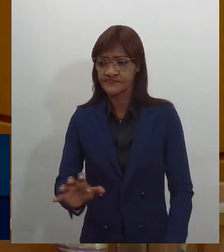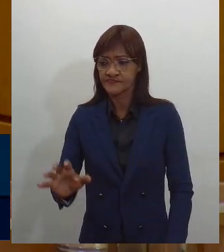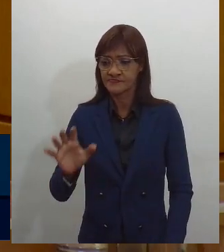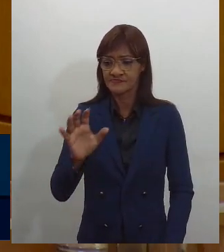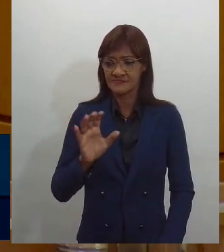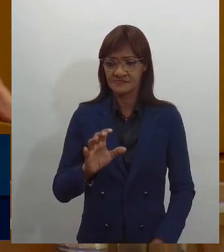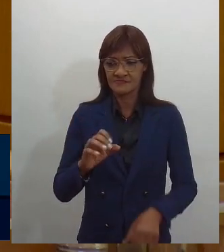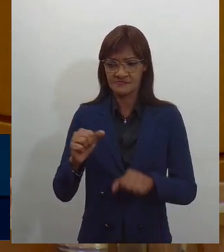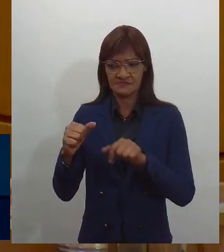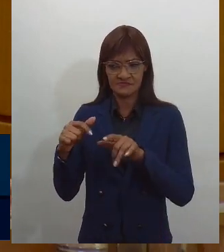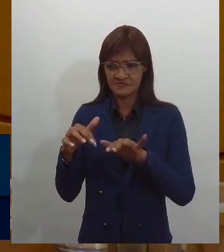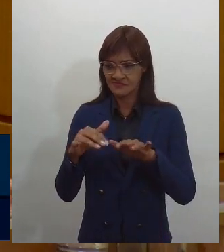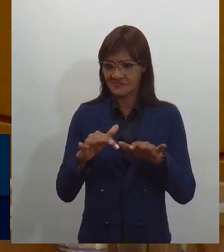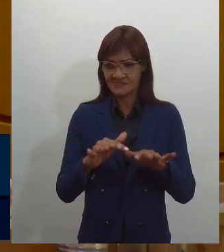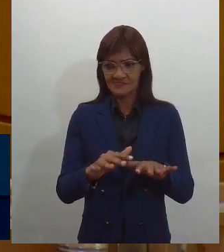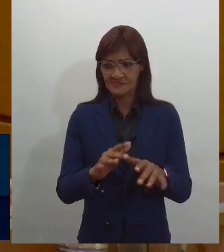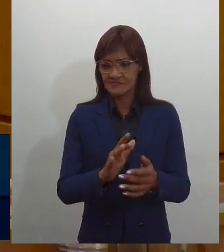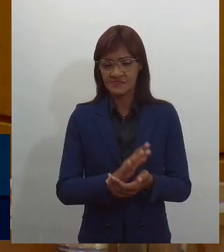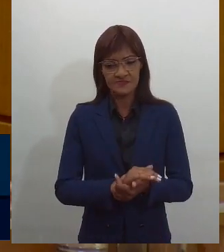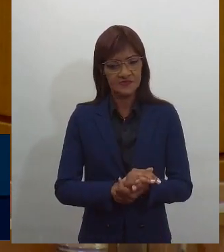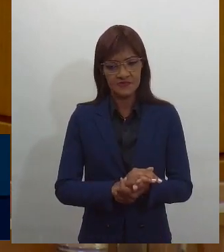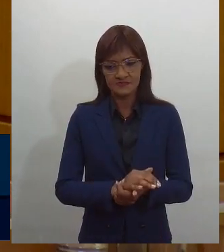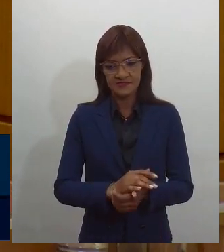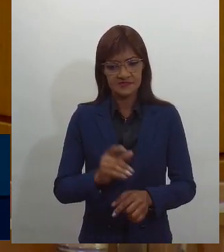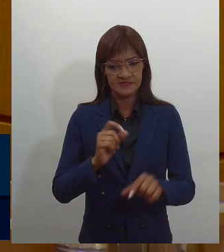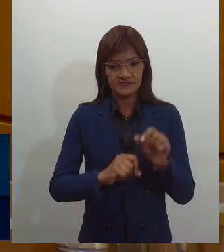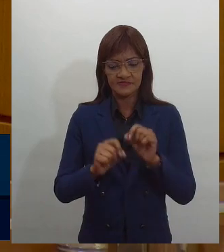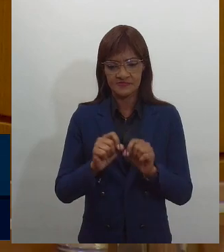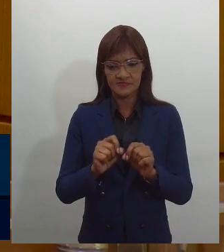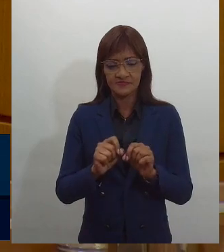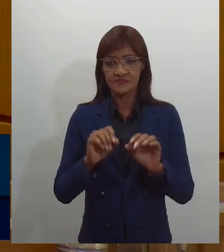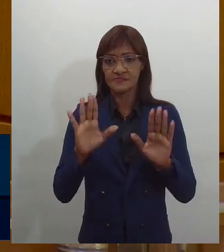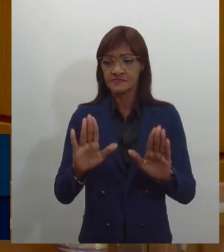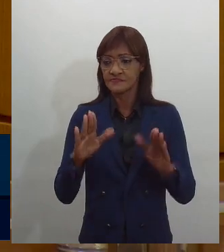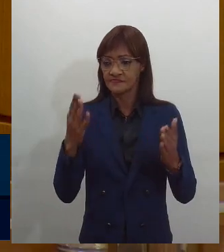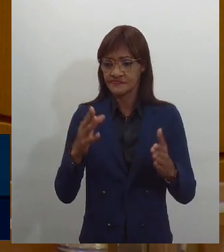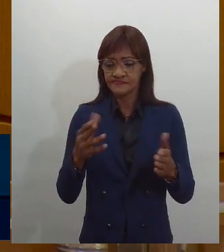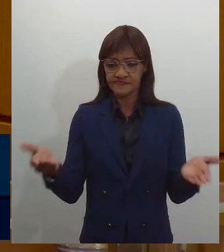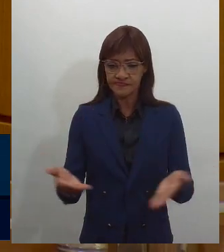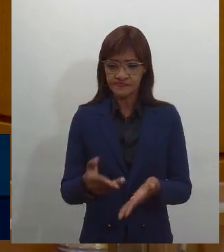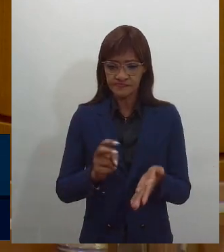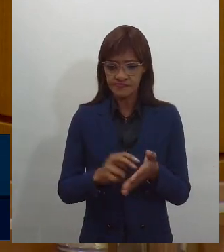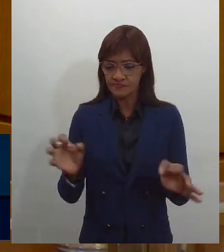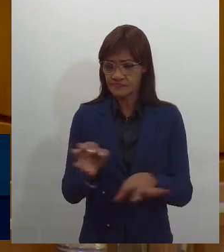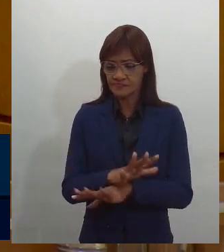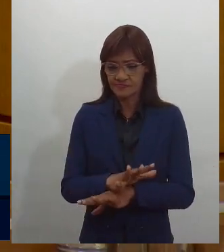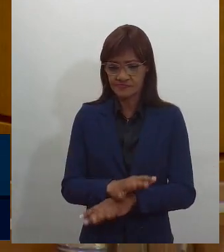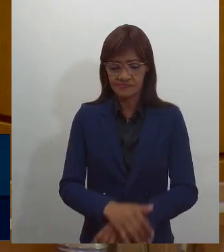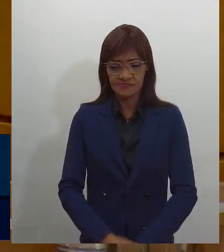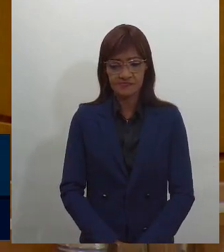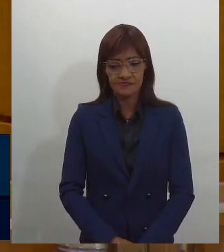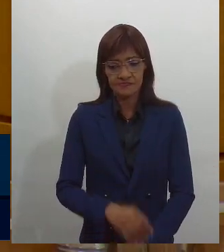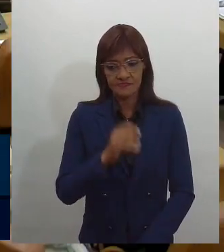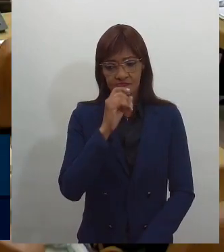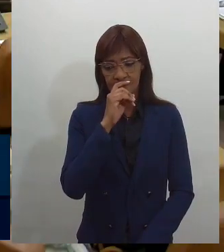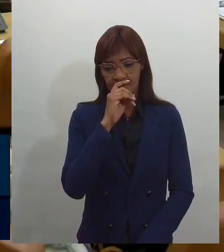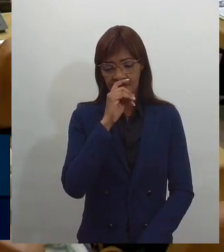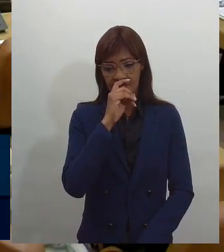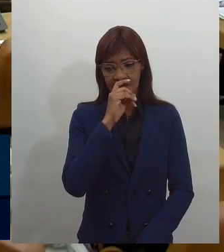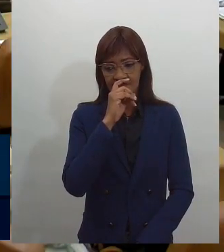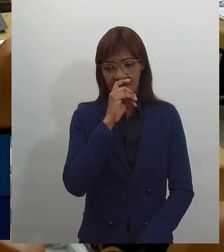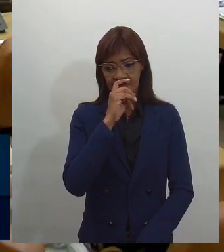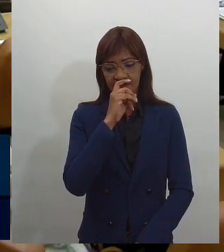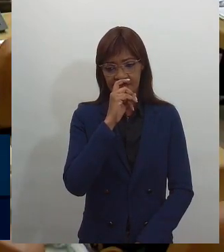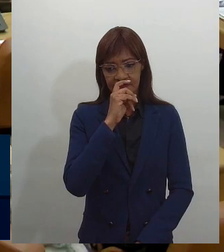padroeiros, vivam as nossas festas religiosas. Na manhã de hoje é só, presidente, até a próxima oportunidade. Não havendo os oradores do